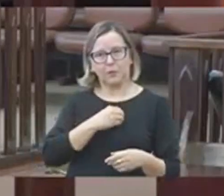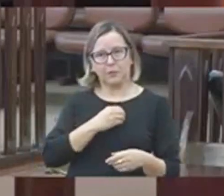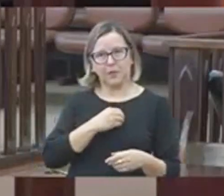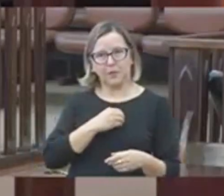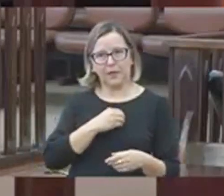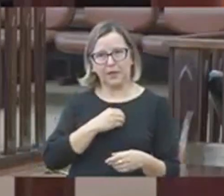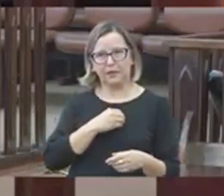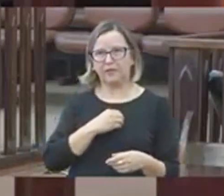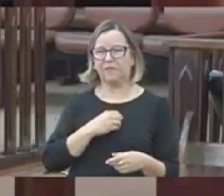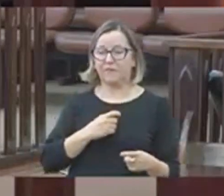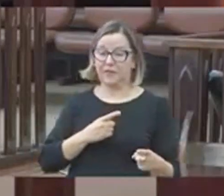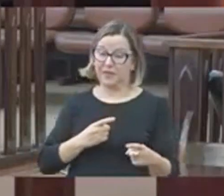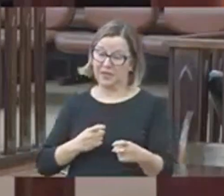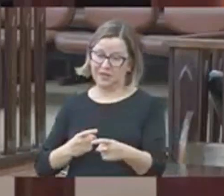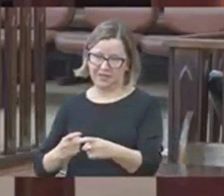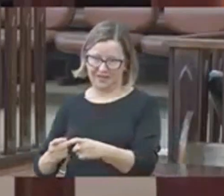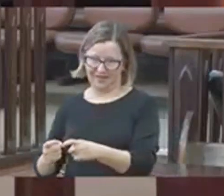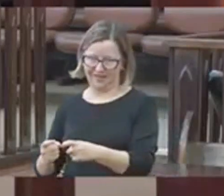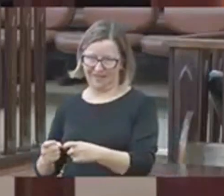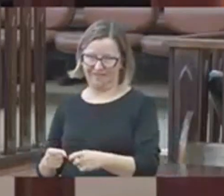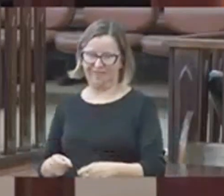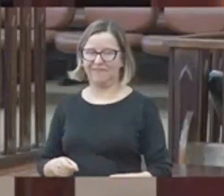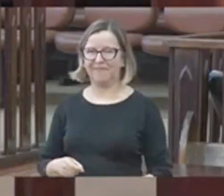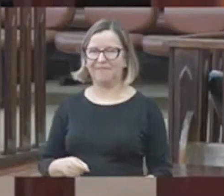o que nós vemos? Culpa,